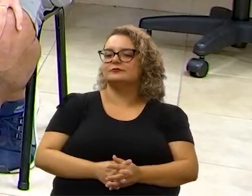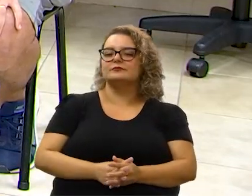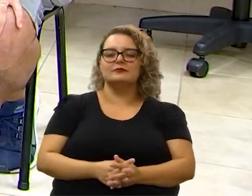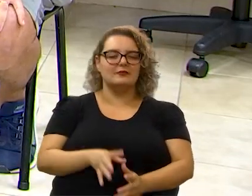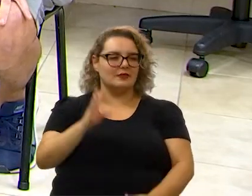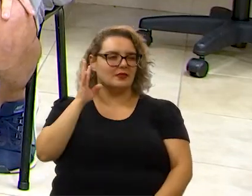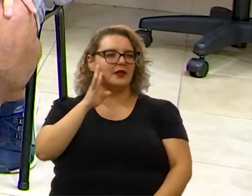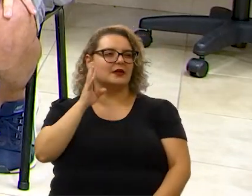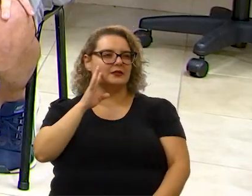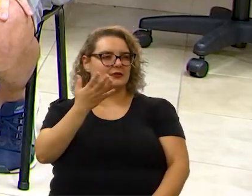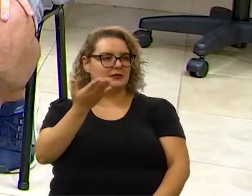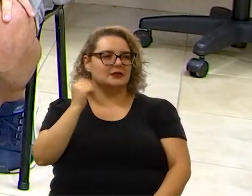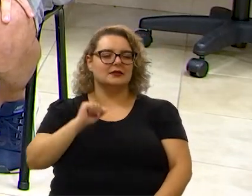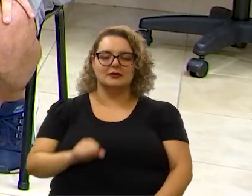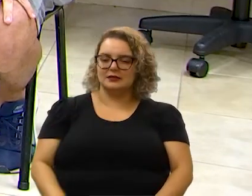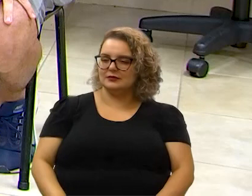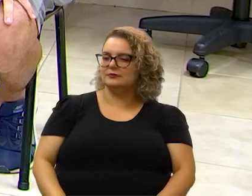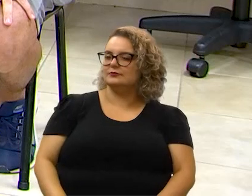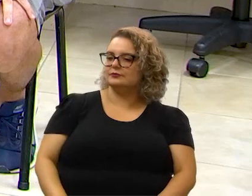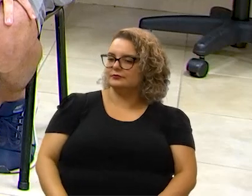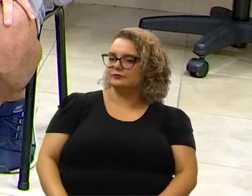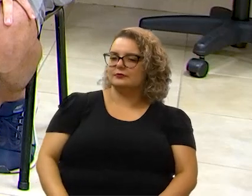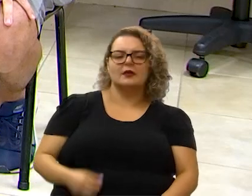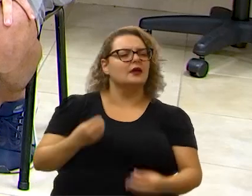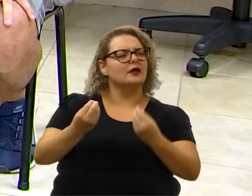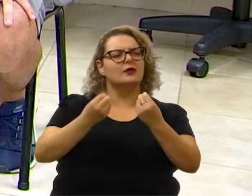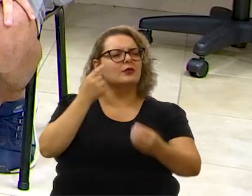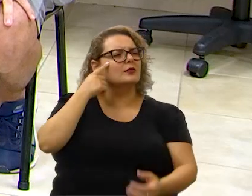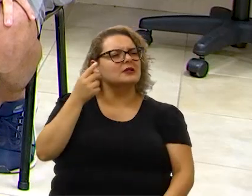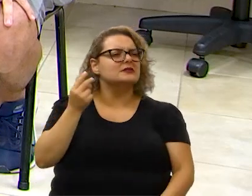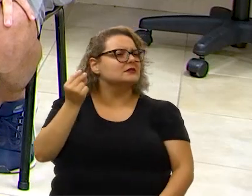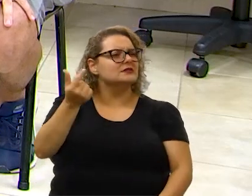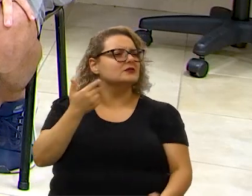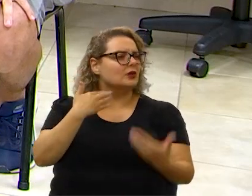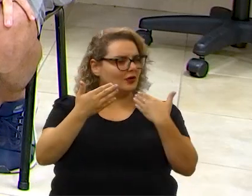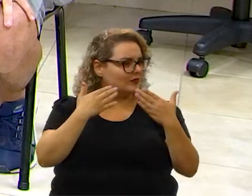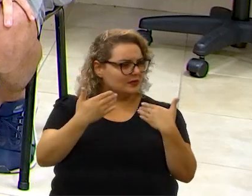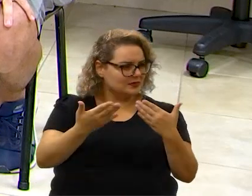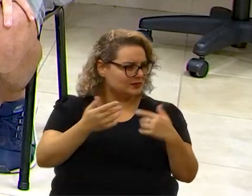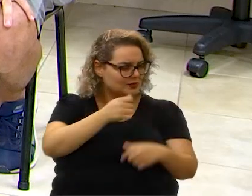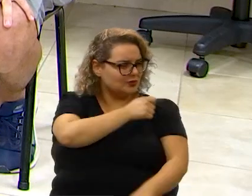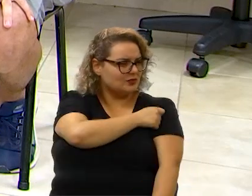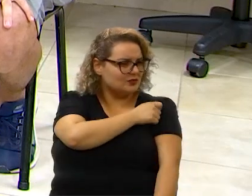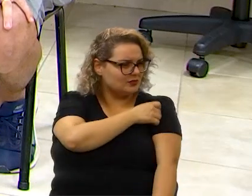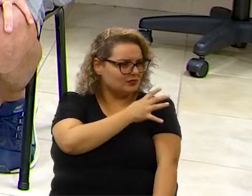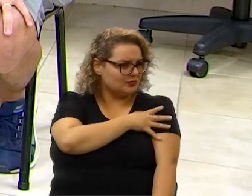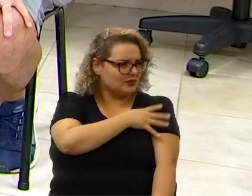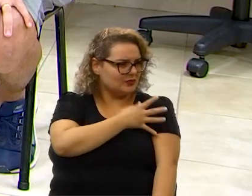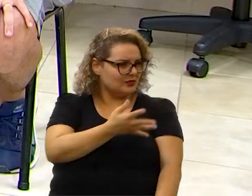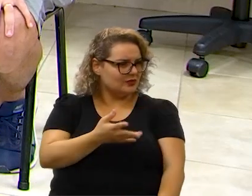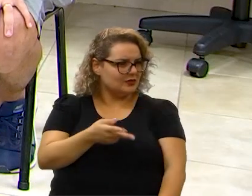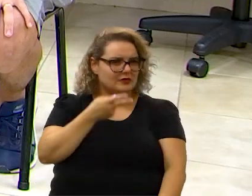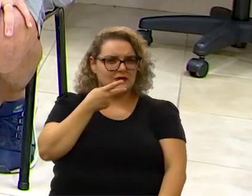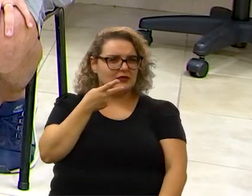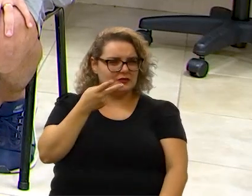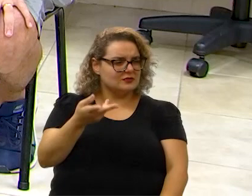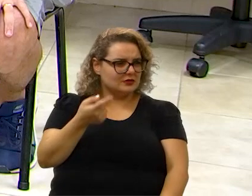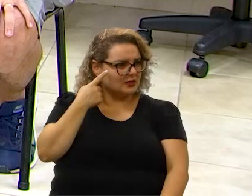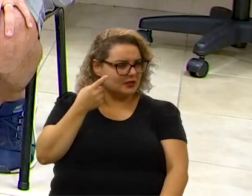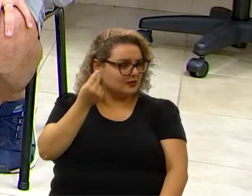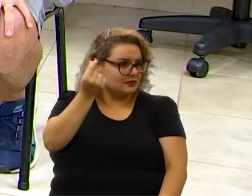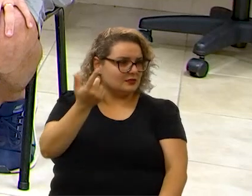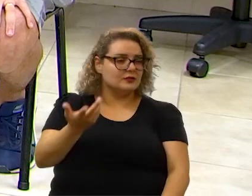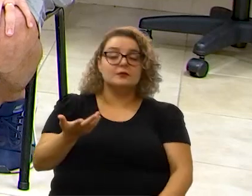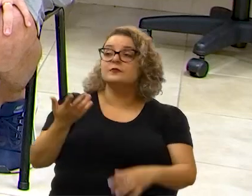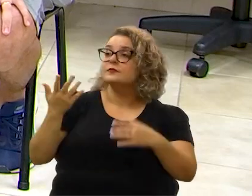que legal, pessoal. Não é? E como que surgiu essa ideia, assim, conversando justamente com os alunos do 4º ano, que você falou e